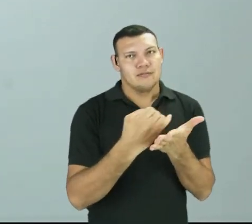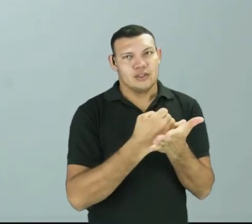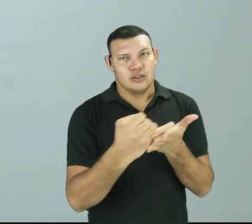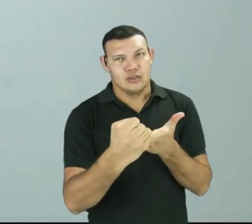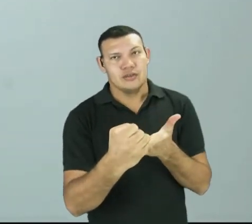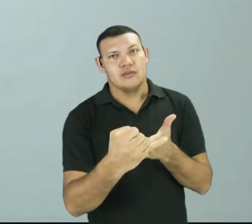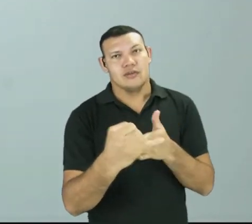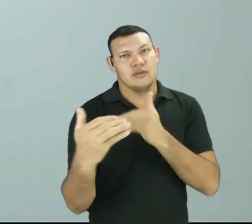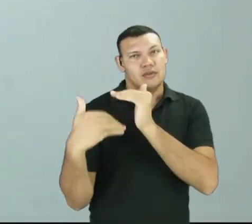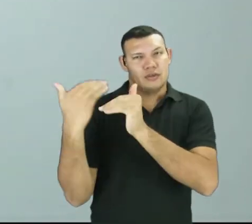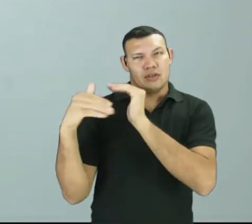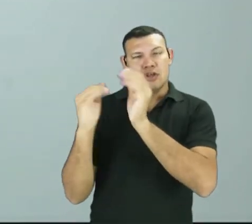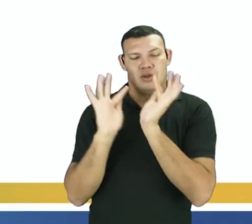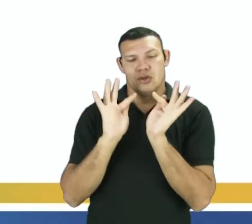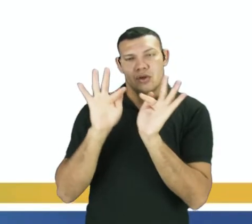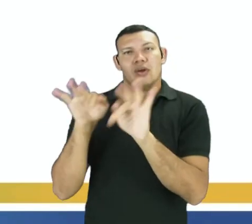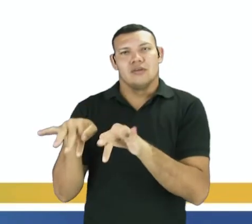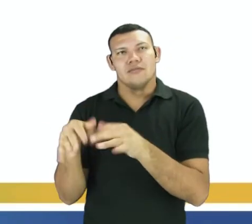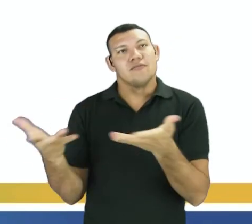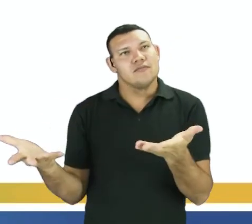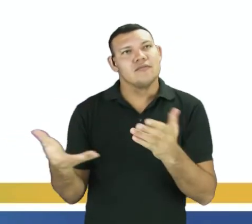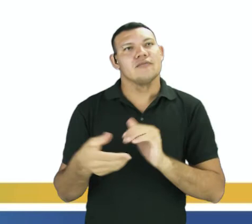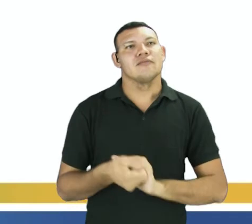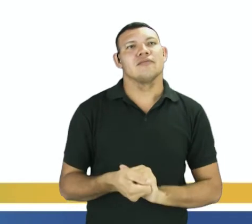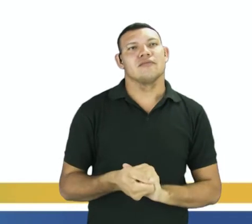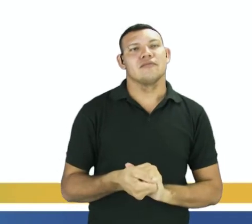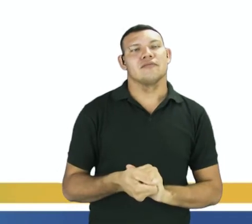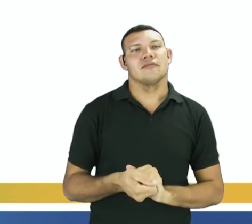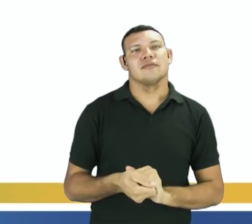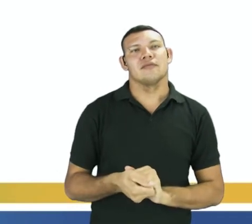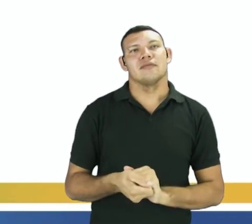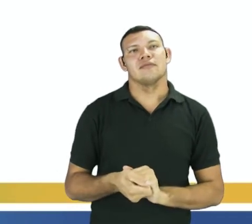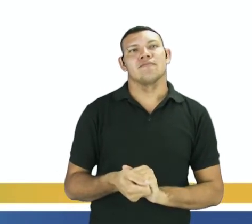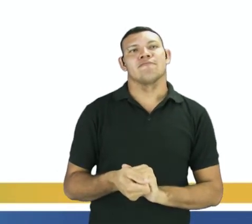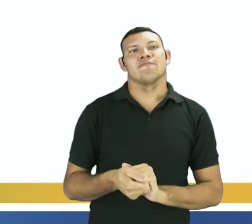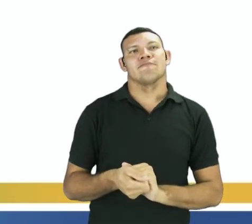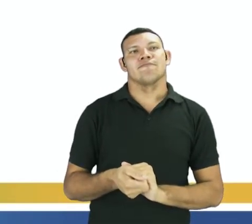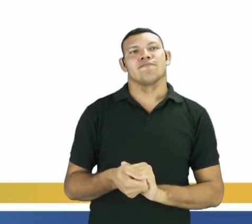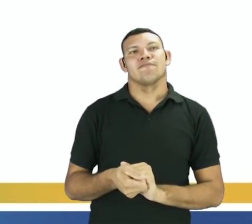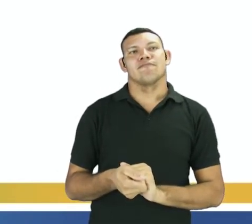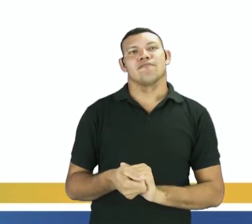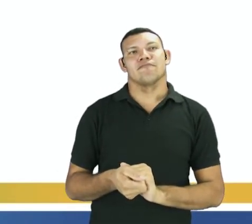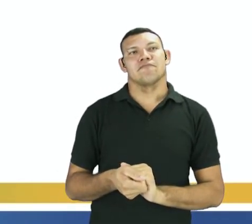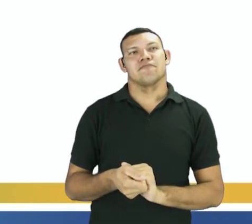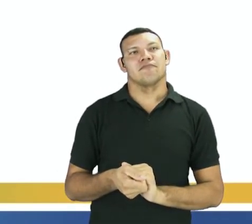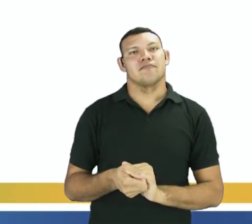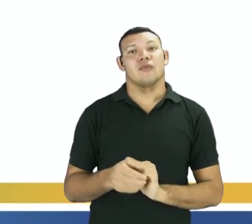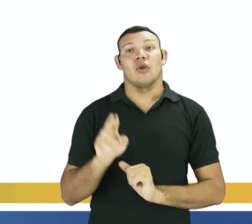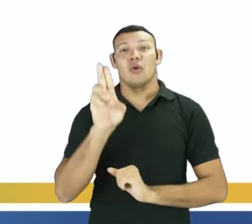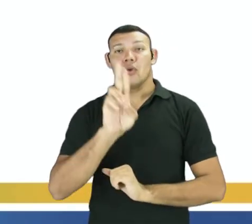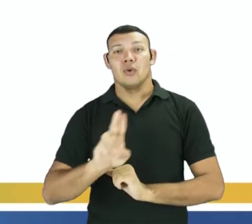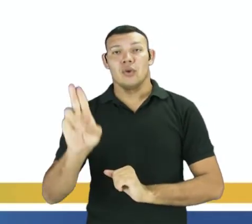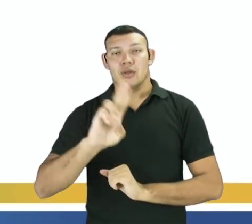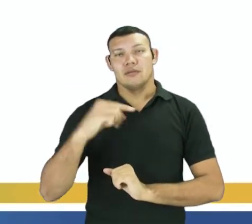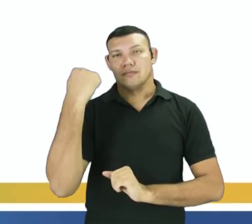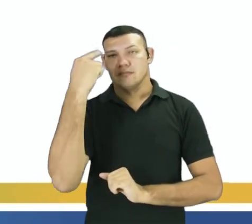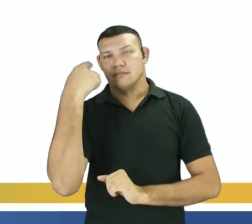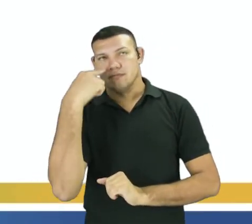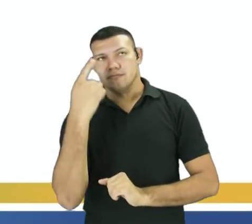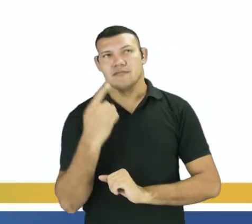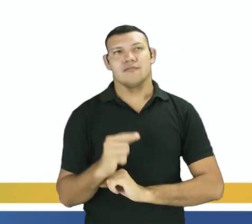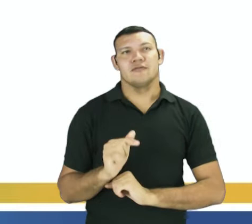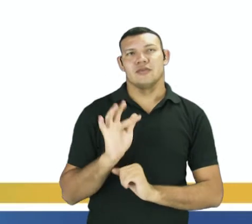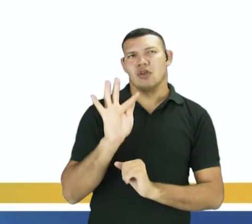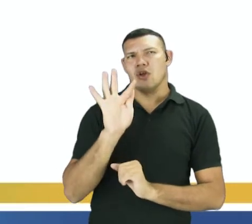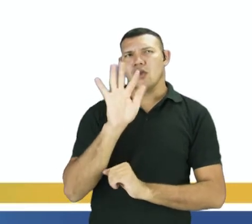início dele. Olha lá o exemplo. Los principales que son utilizados en lengua española son finalmente, para